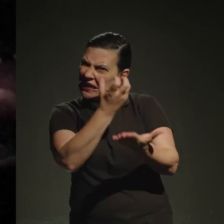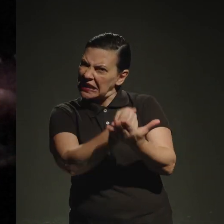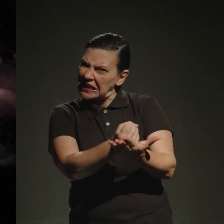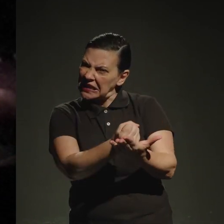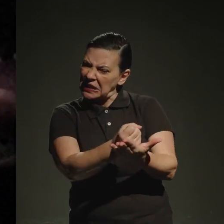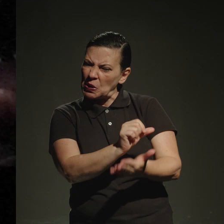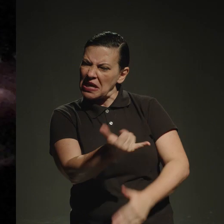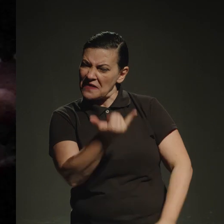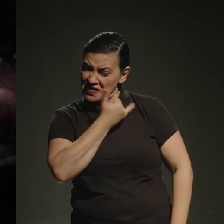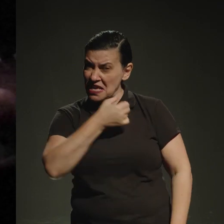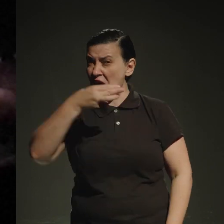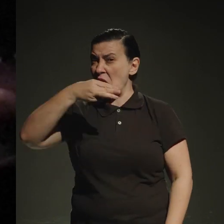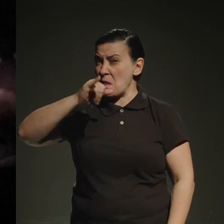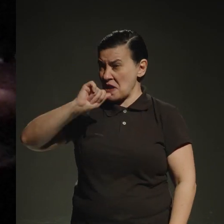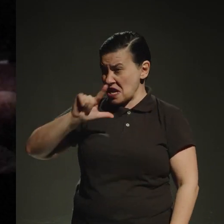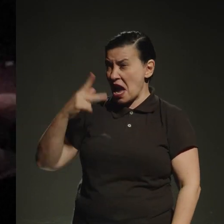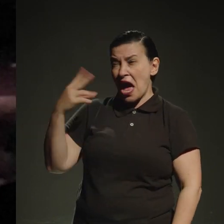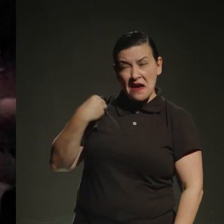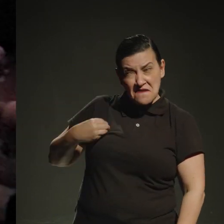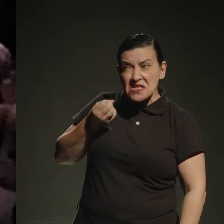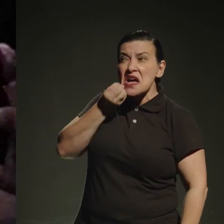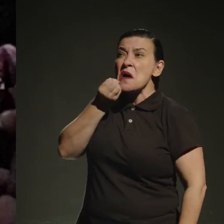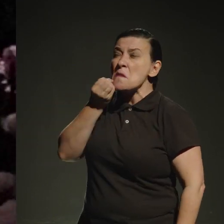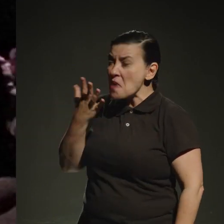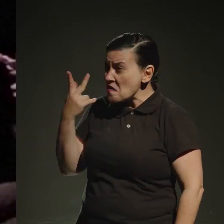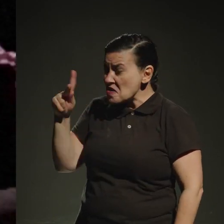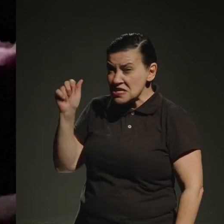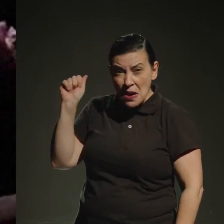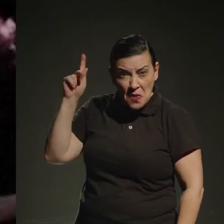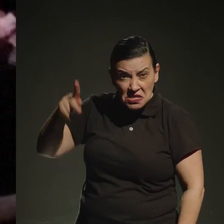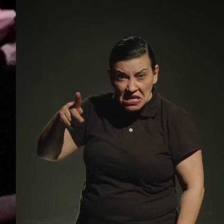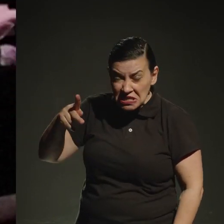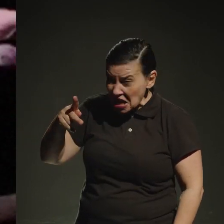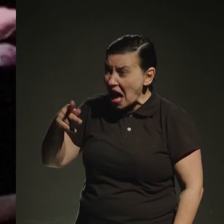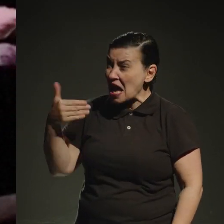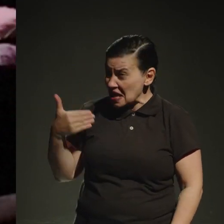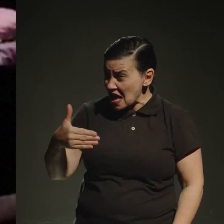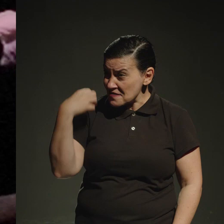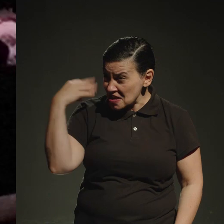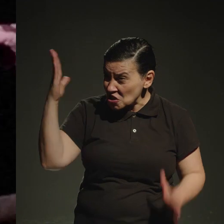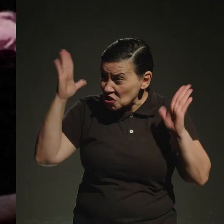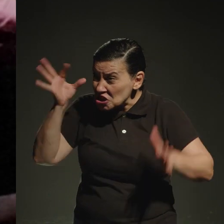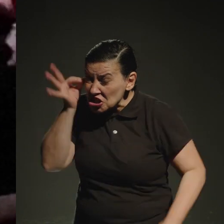Recado esquisito, meu. Ô, Miguel, vida boa, hein? Nem bem se aposentou, já viajou? Quem